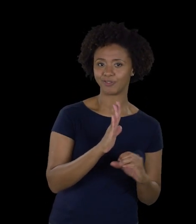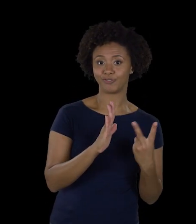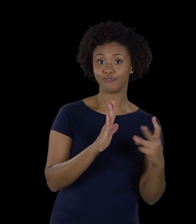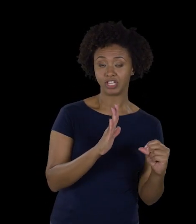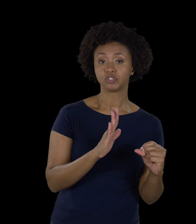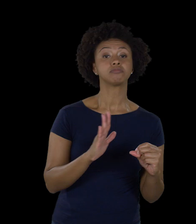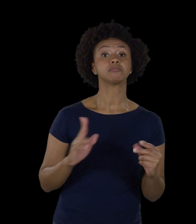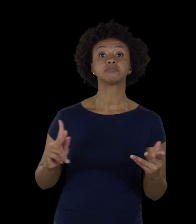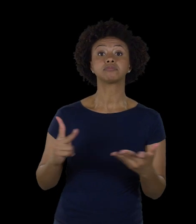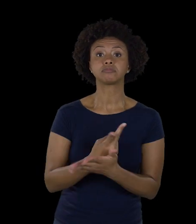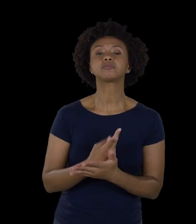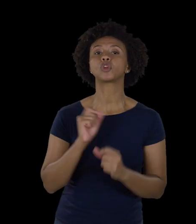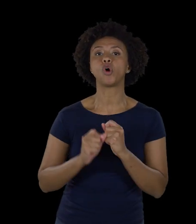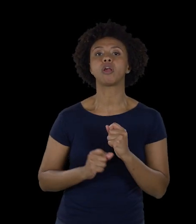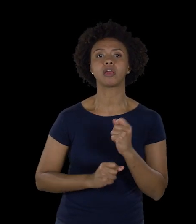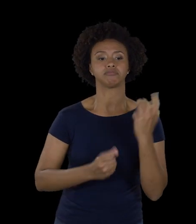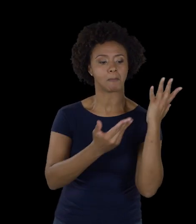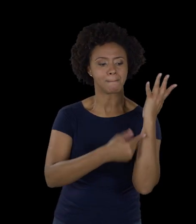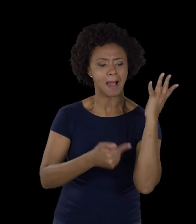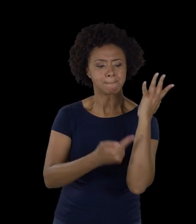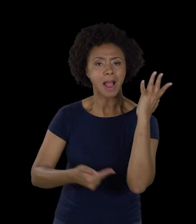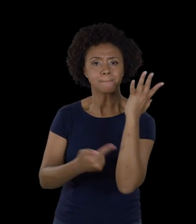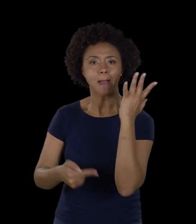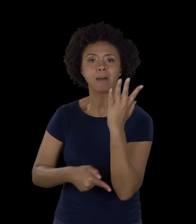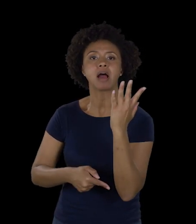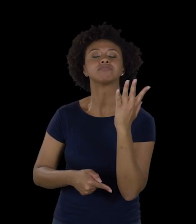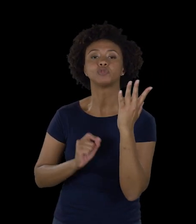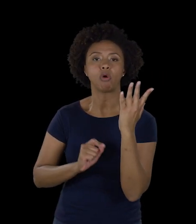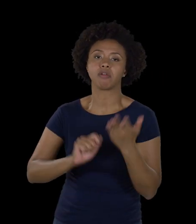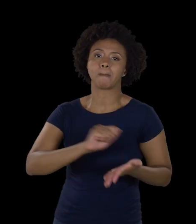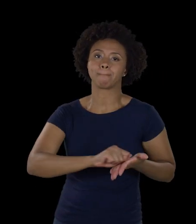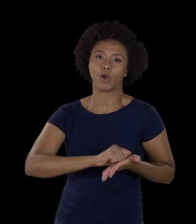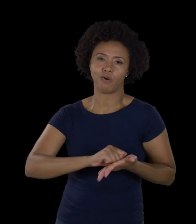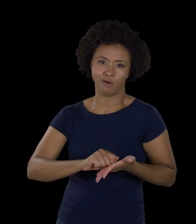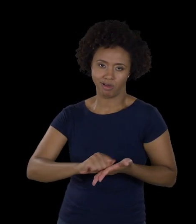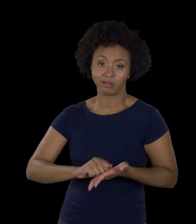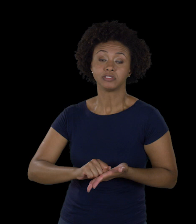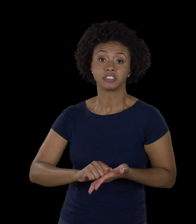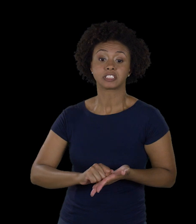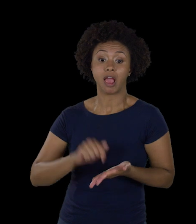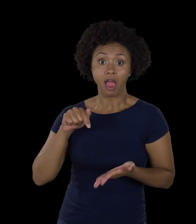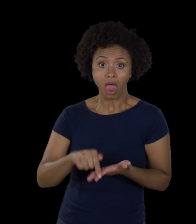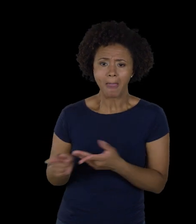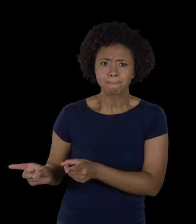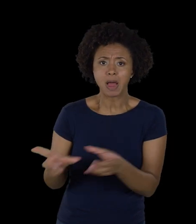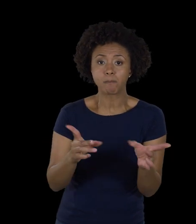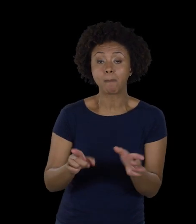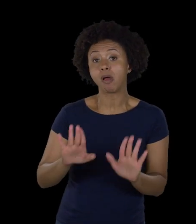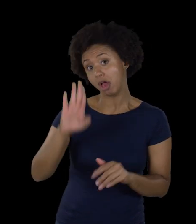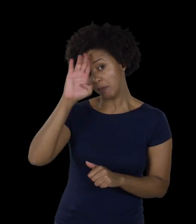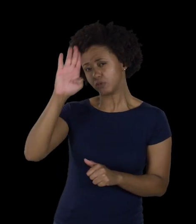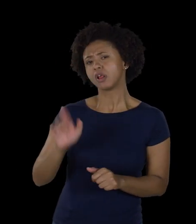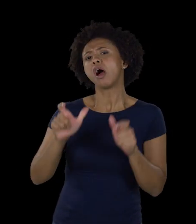é a borracha, que também vai ser muito importante em termos econômicos, mas, nesse caso, concentrada